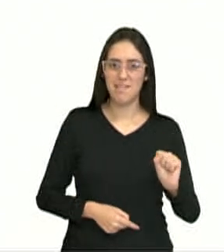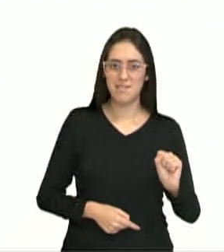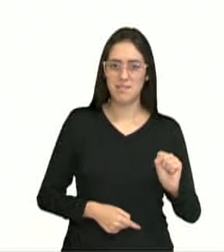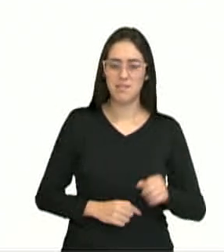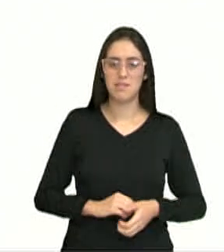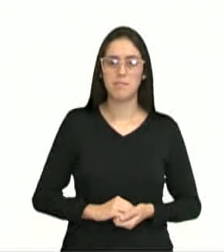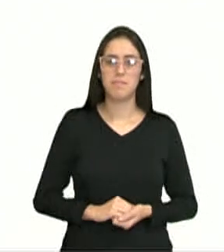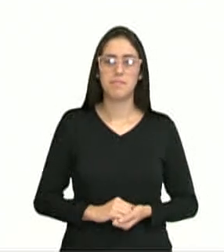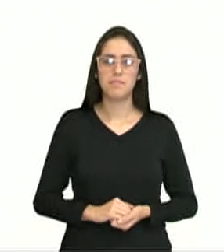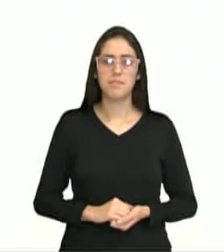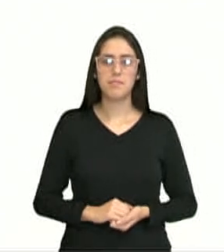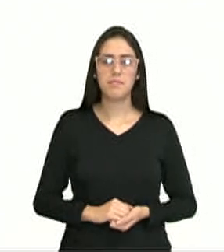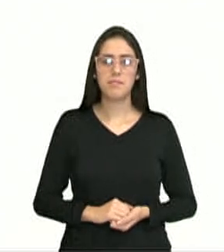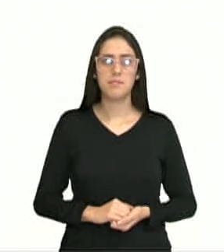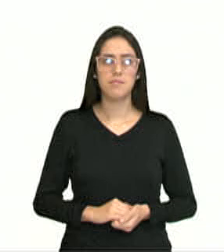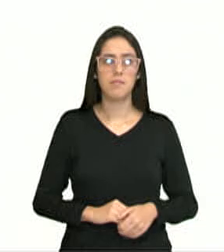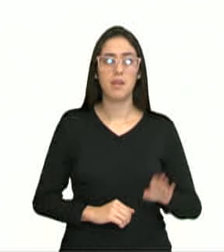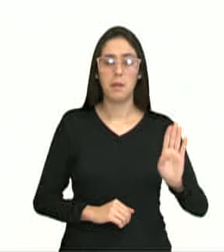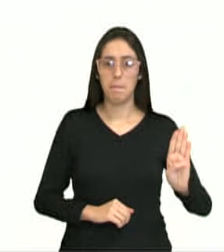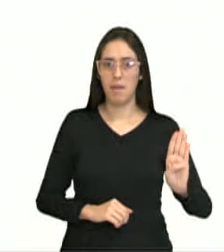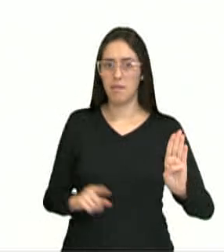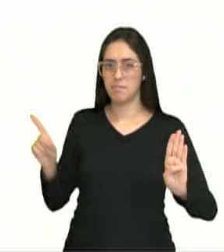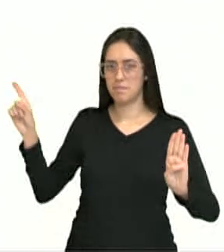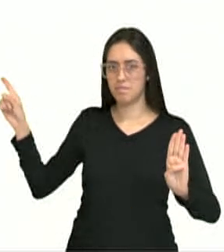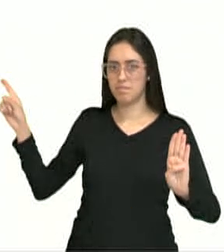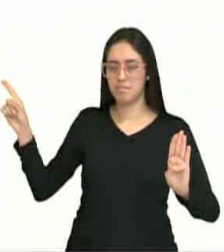masculina. Equador es el